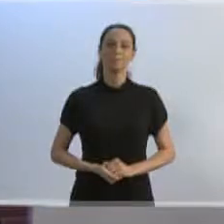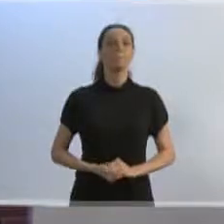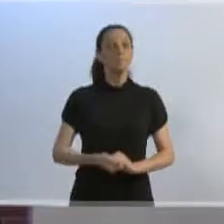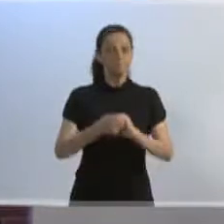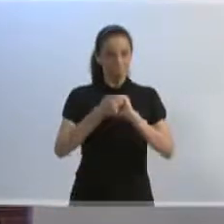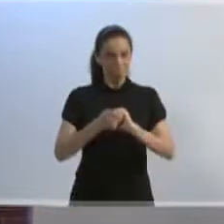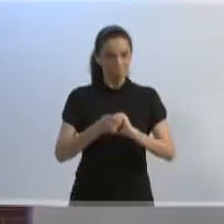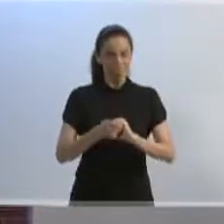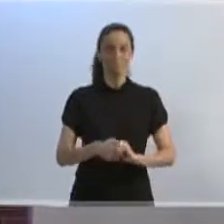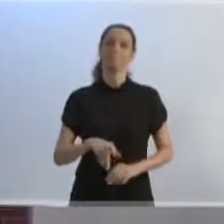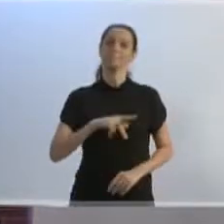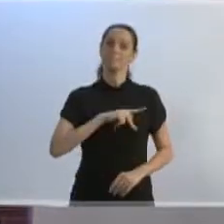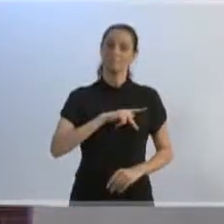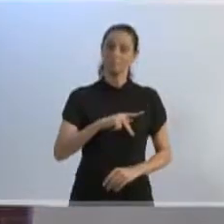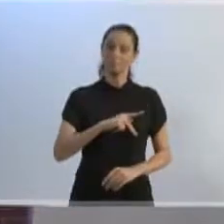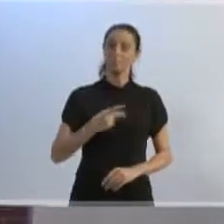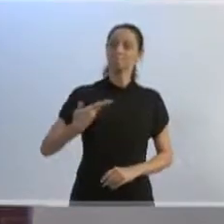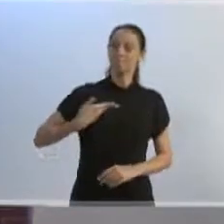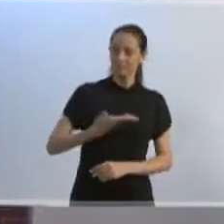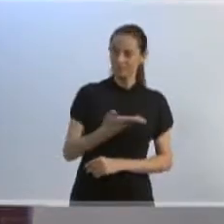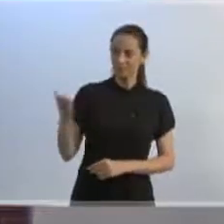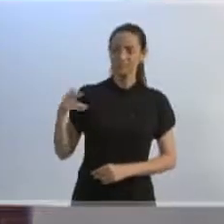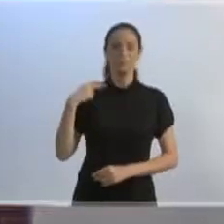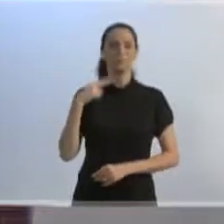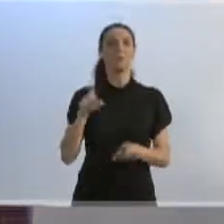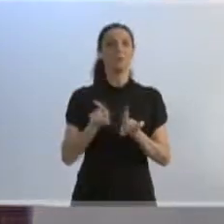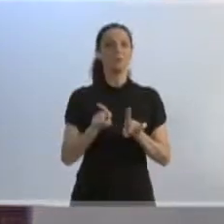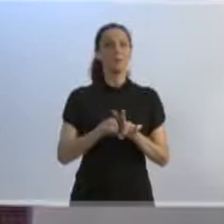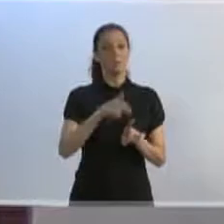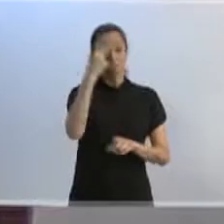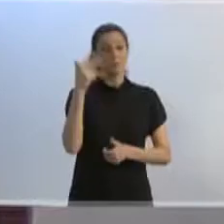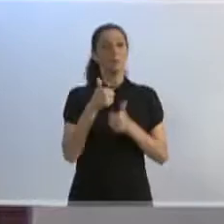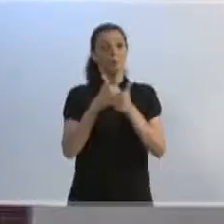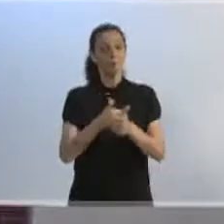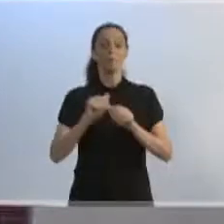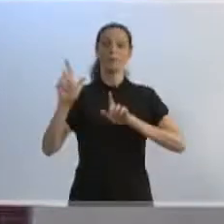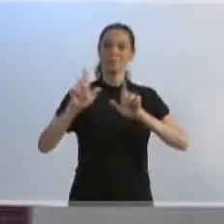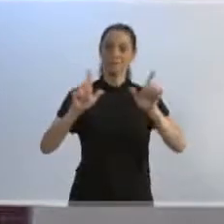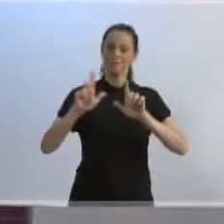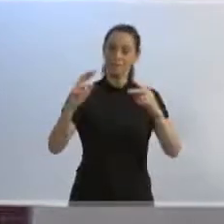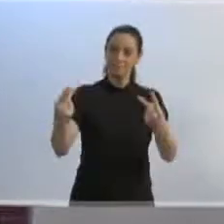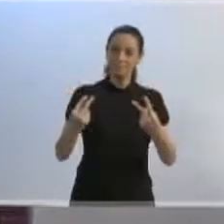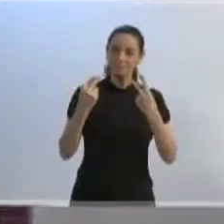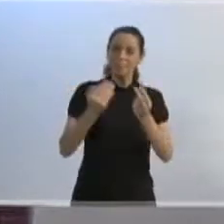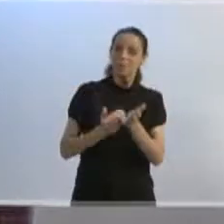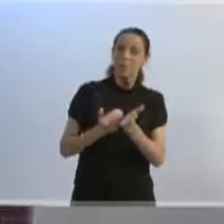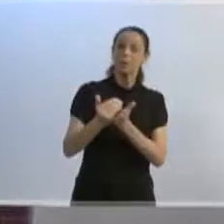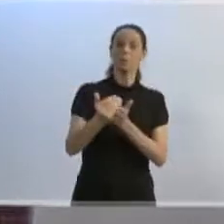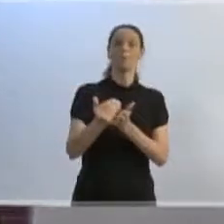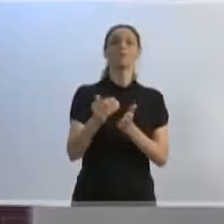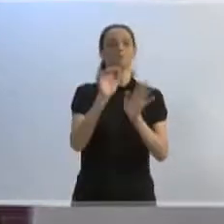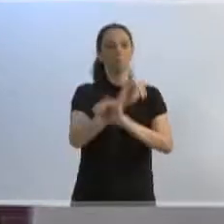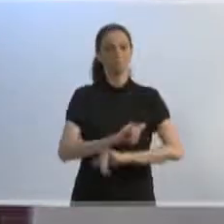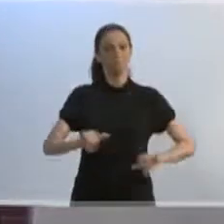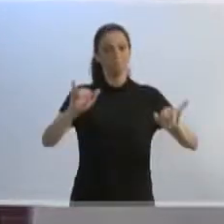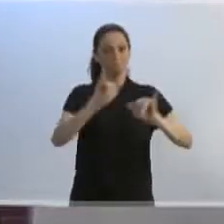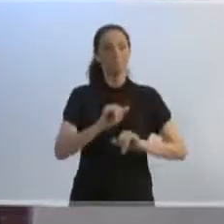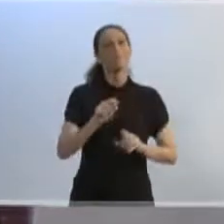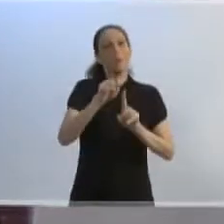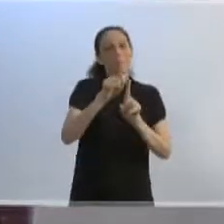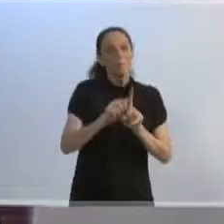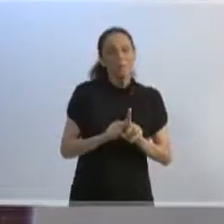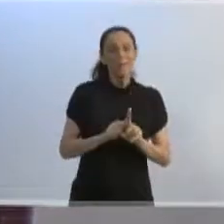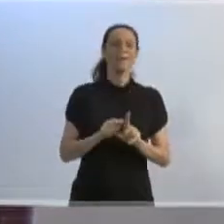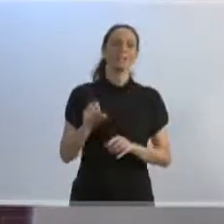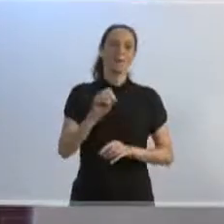Cumprimento o presidente dessa casa, colegas vereadores, amigos que nos acompanham na TVL. Inicio aqui a campanha Outubro Rosa, que